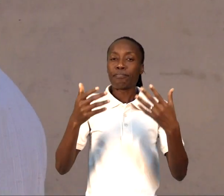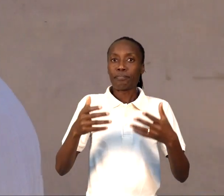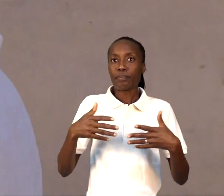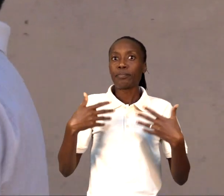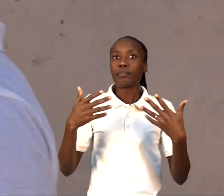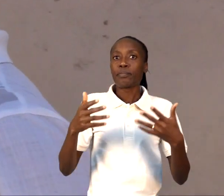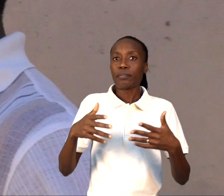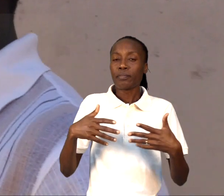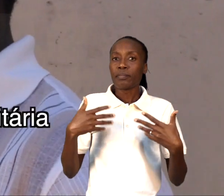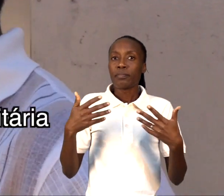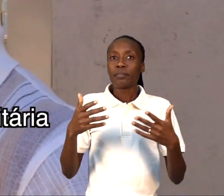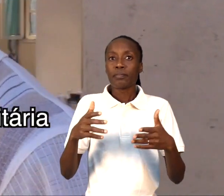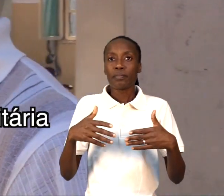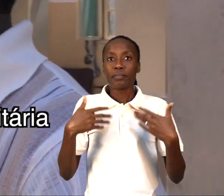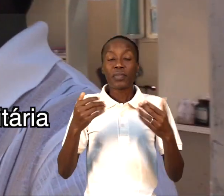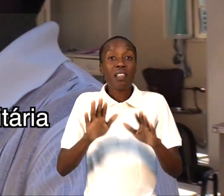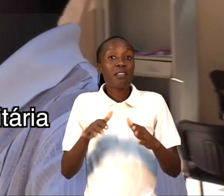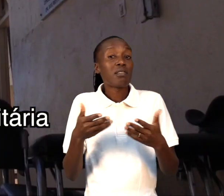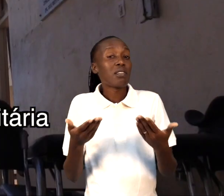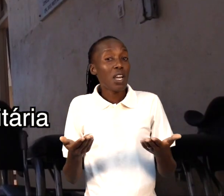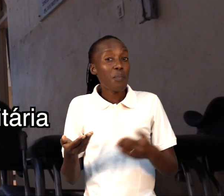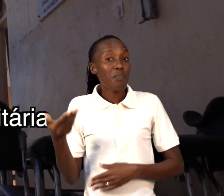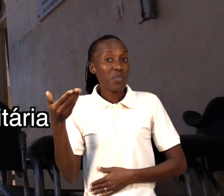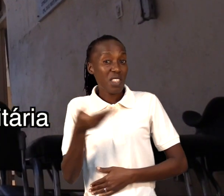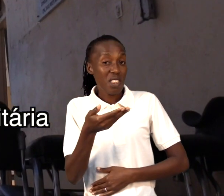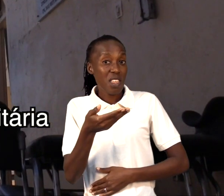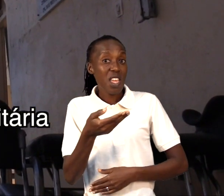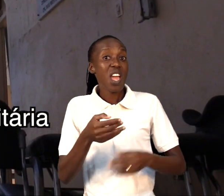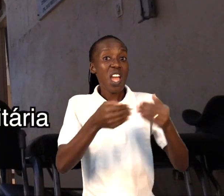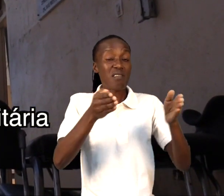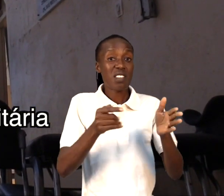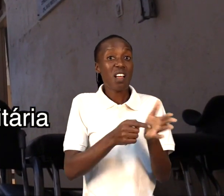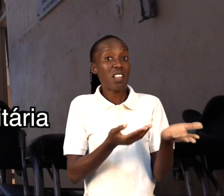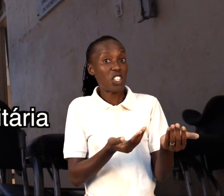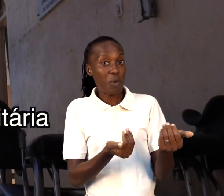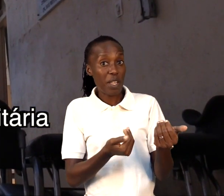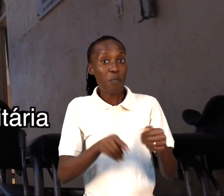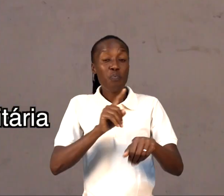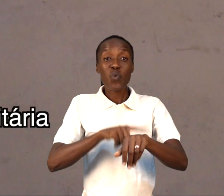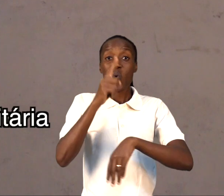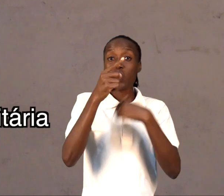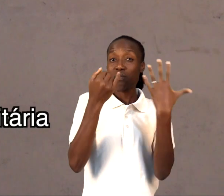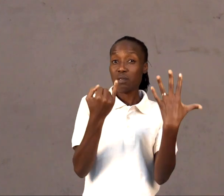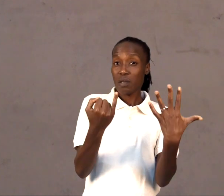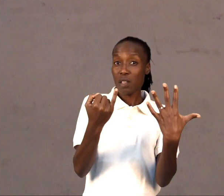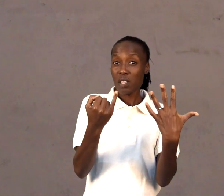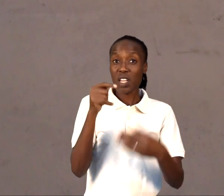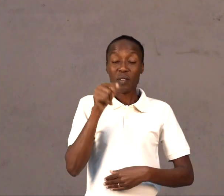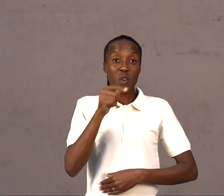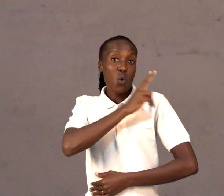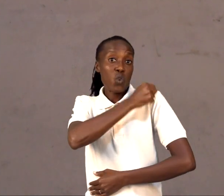Então, aqui é a nossa sala de espera. Às 16, a unidade sanitária, as chapas começam a mover-se,